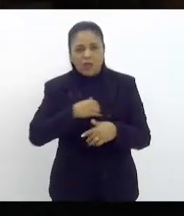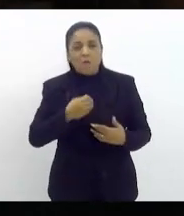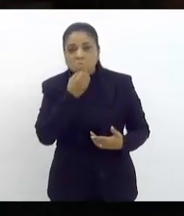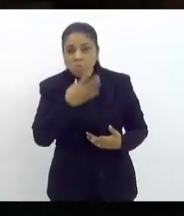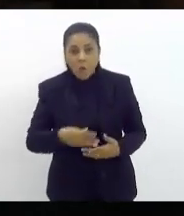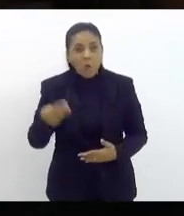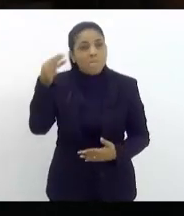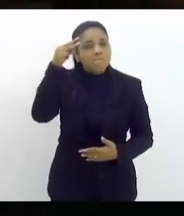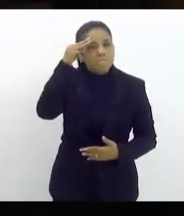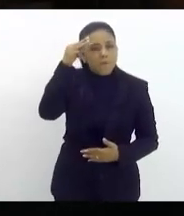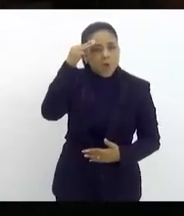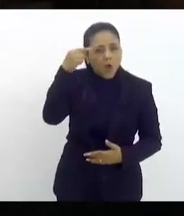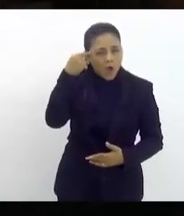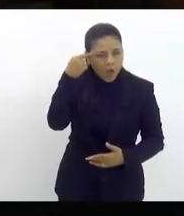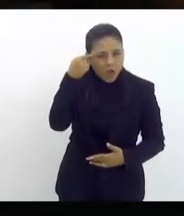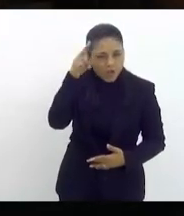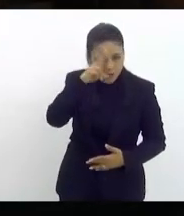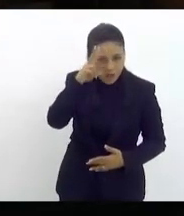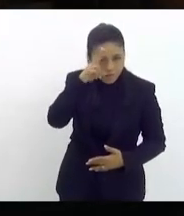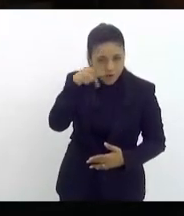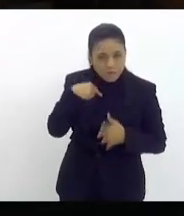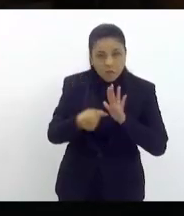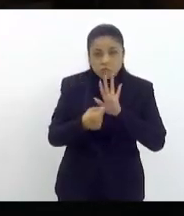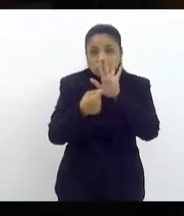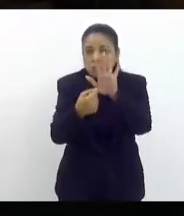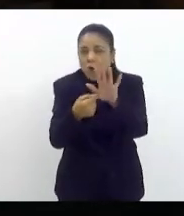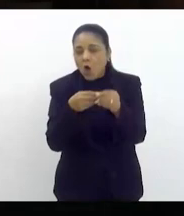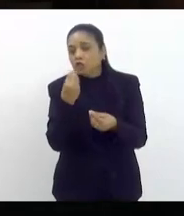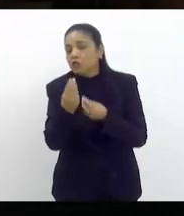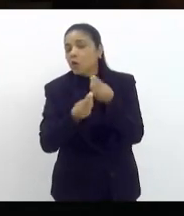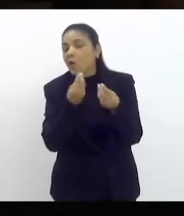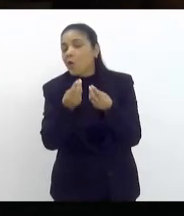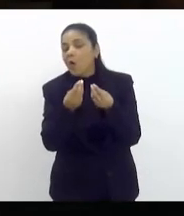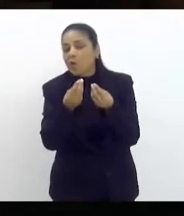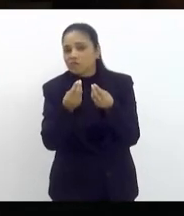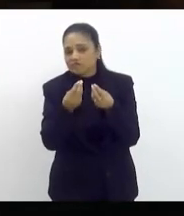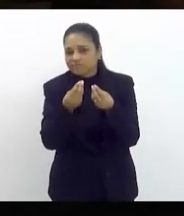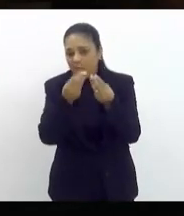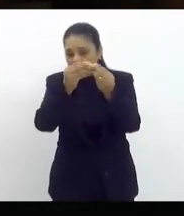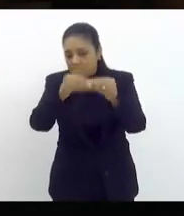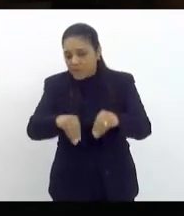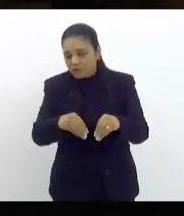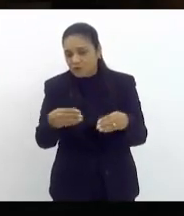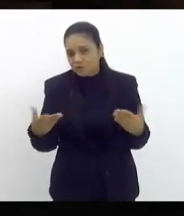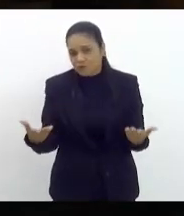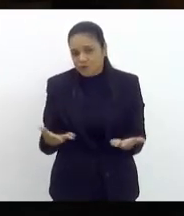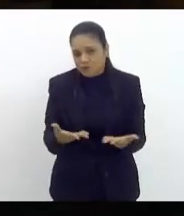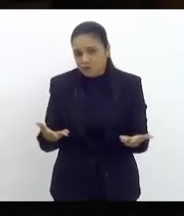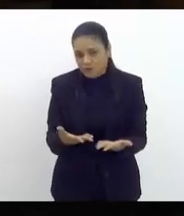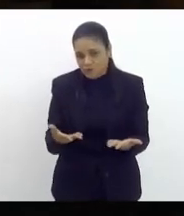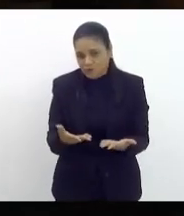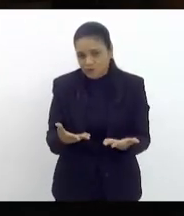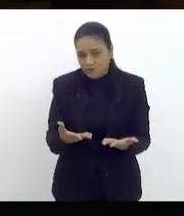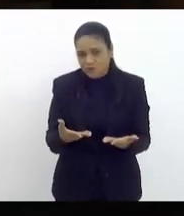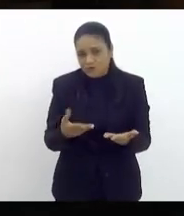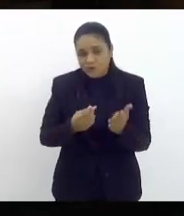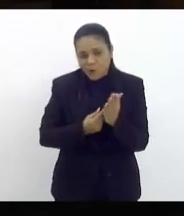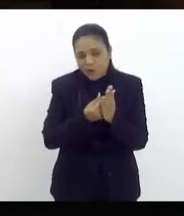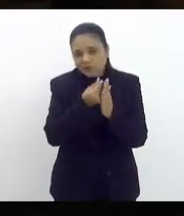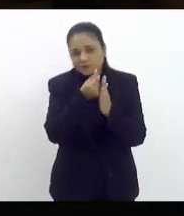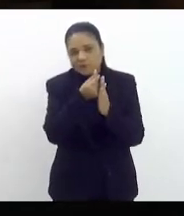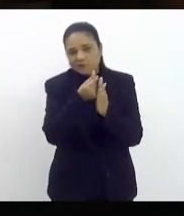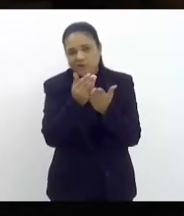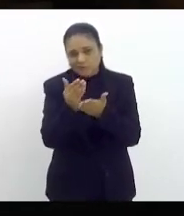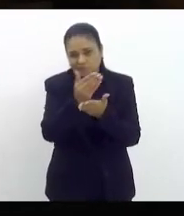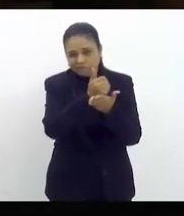exatamente demonstra como é que chegamos nesse buraco orçamentário e financeiro no Estado do Rio de Janeiro.